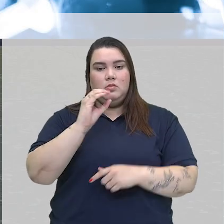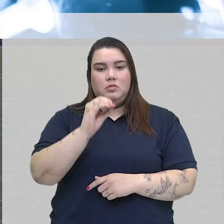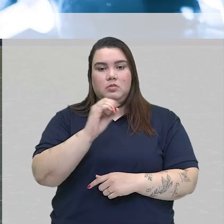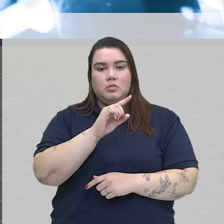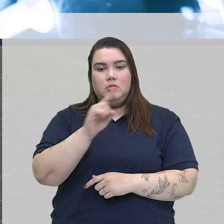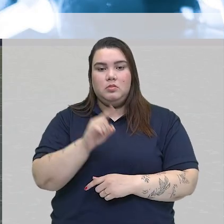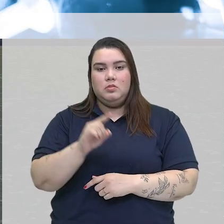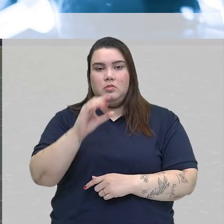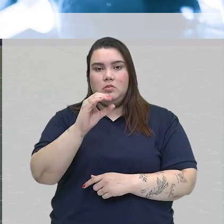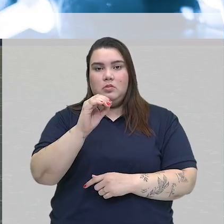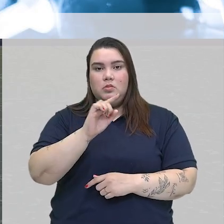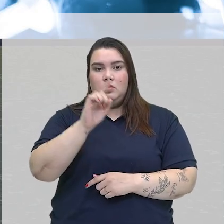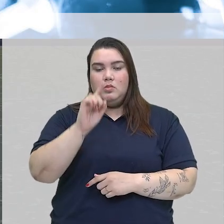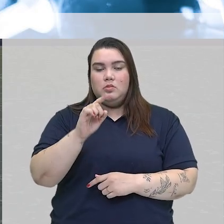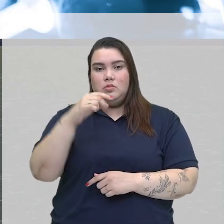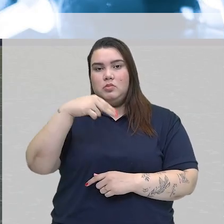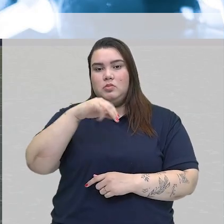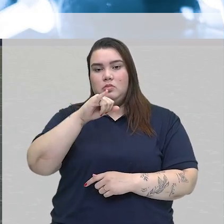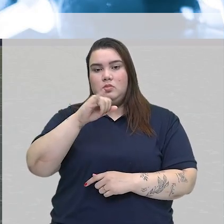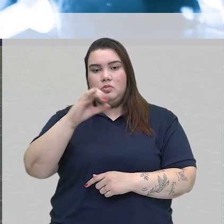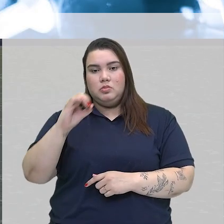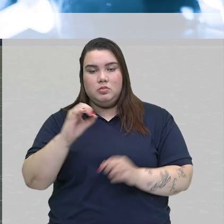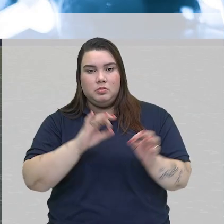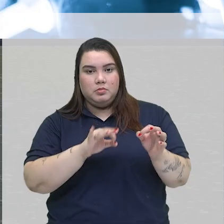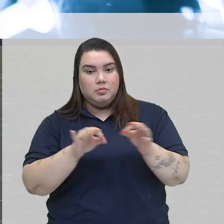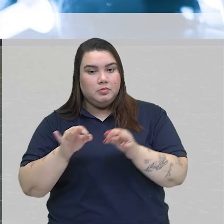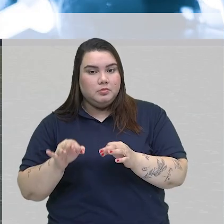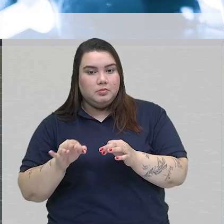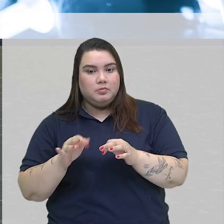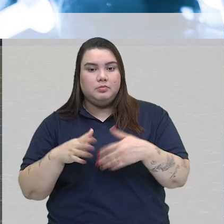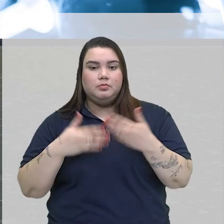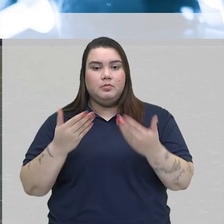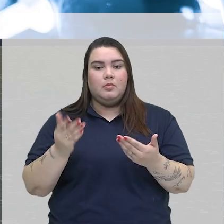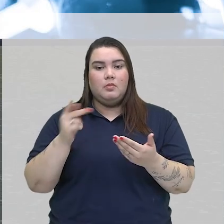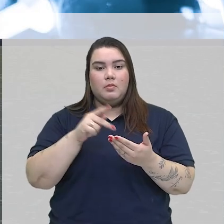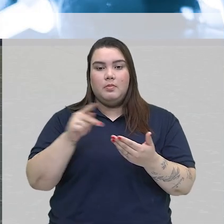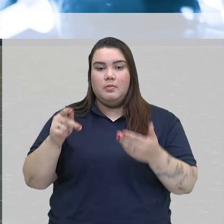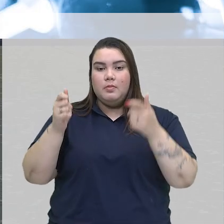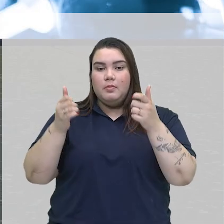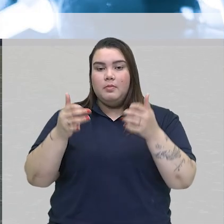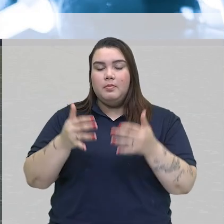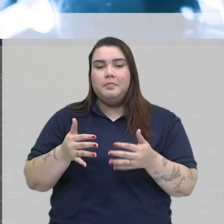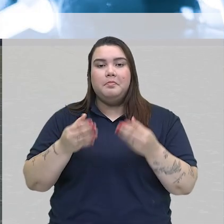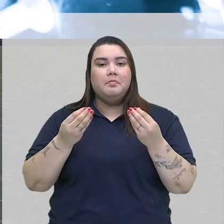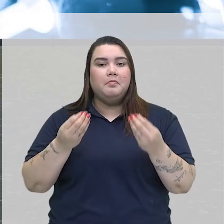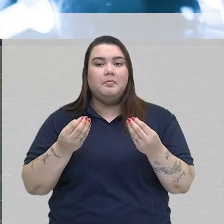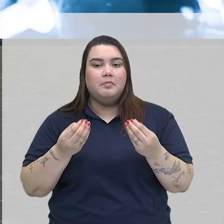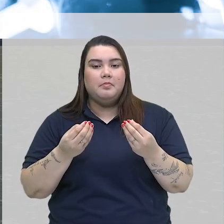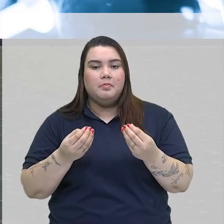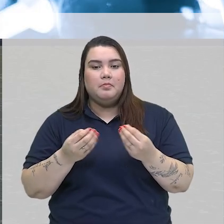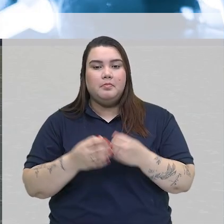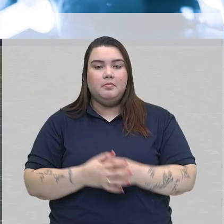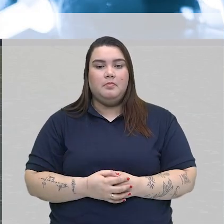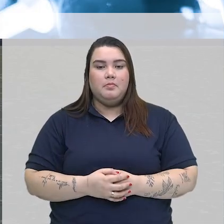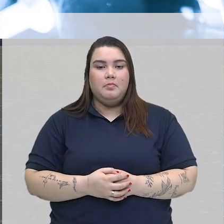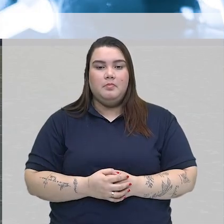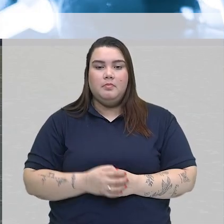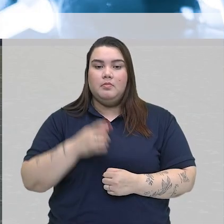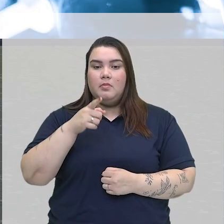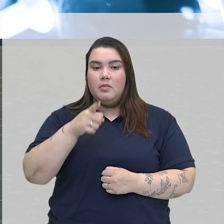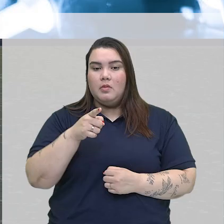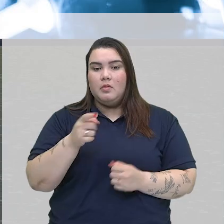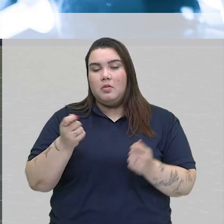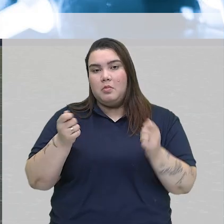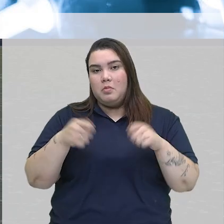gás ozônio, certo? Então, isso a professora está falando para quê? Você pode